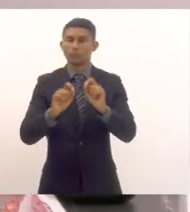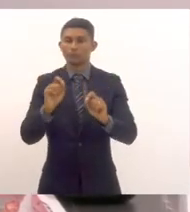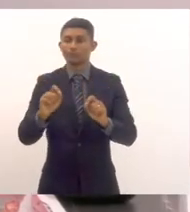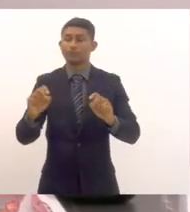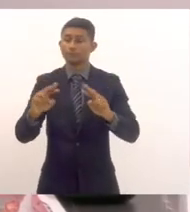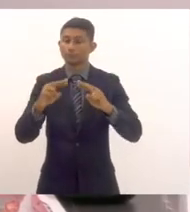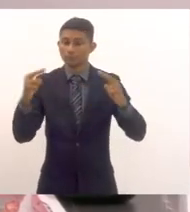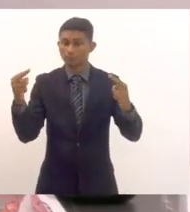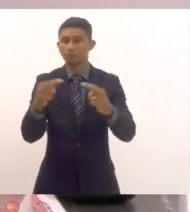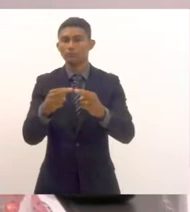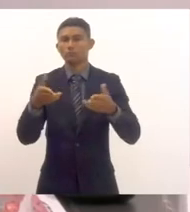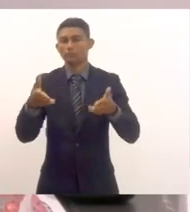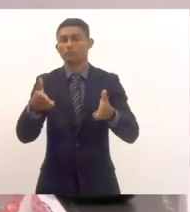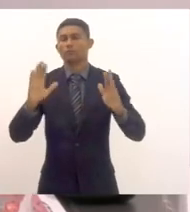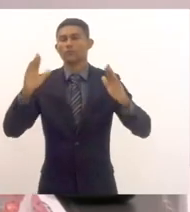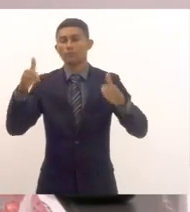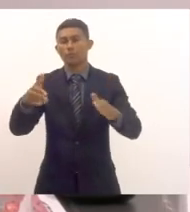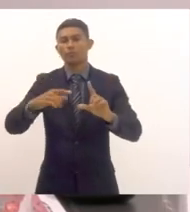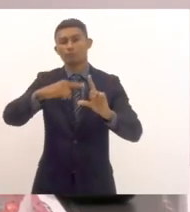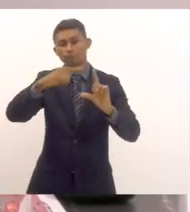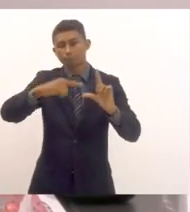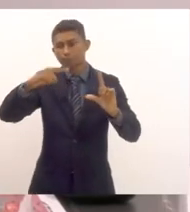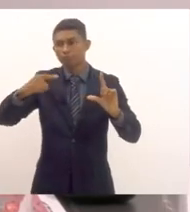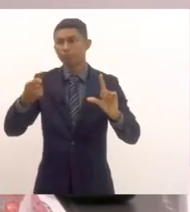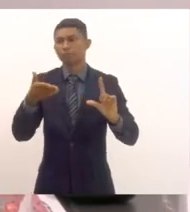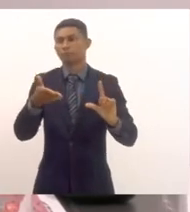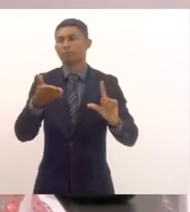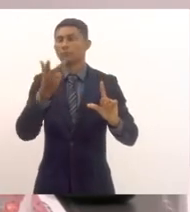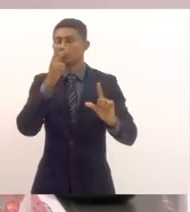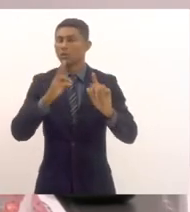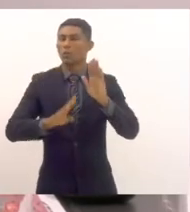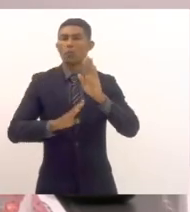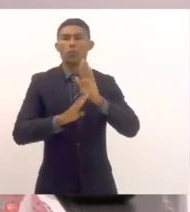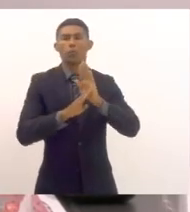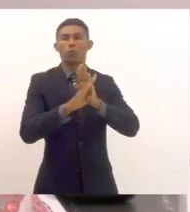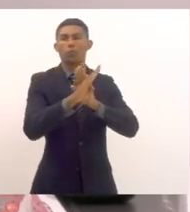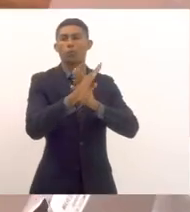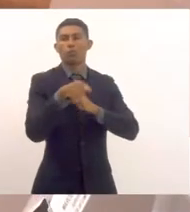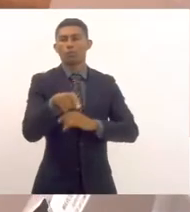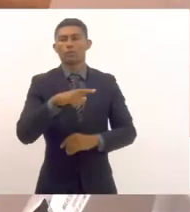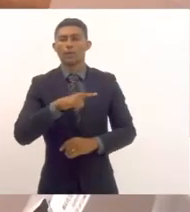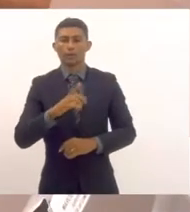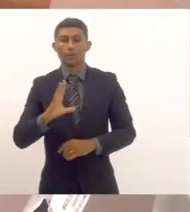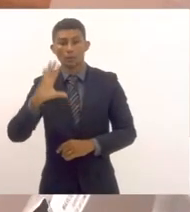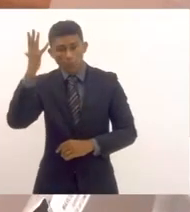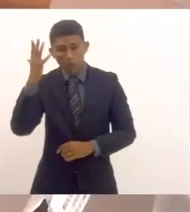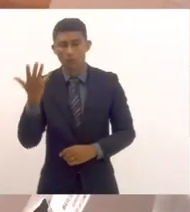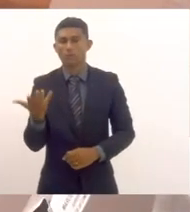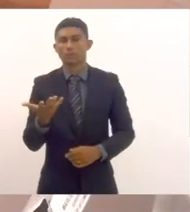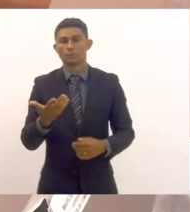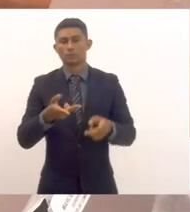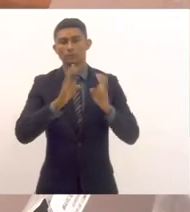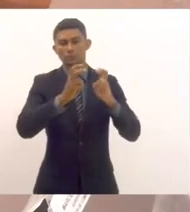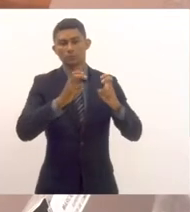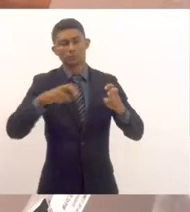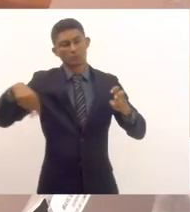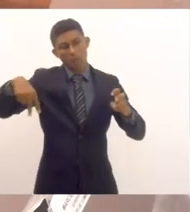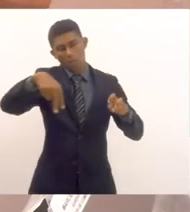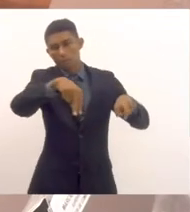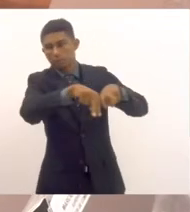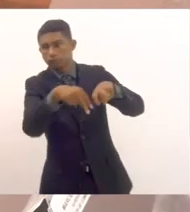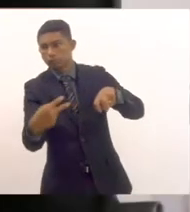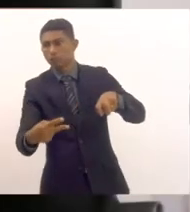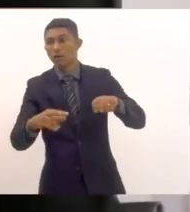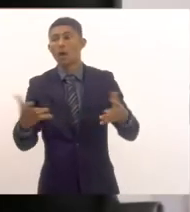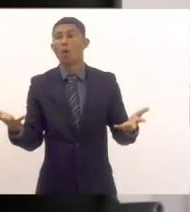seção específica para tratar dos indicadores são muito que vem que vem aumentando inclusive de acidentes e atropelamentos de auxiliares na